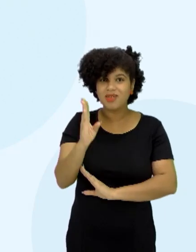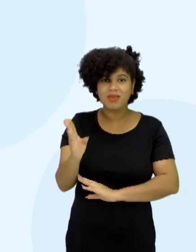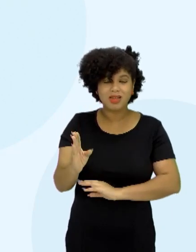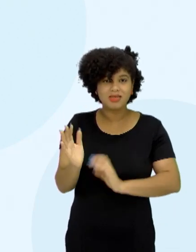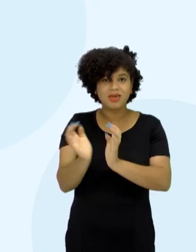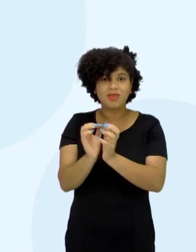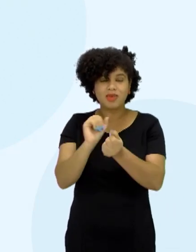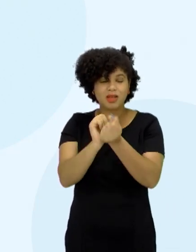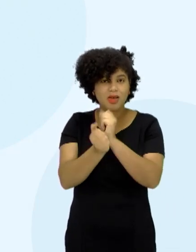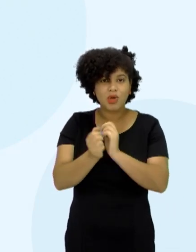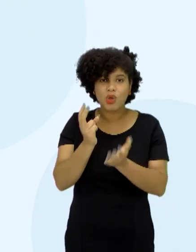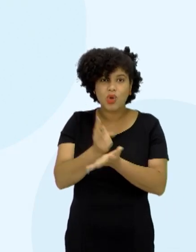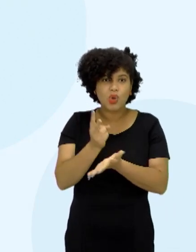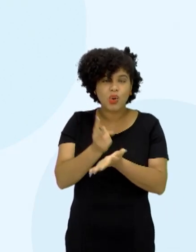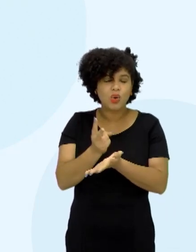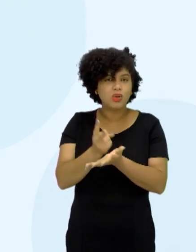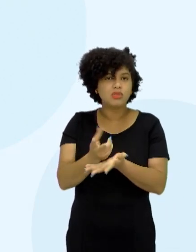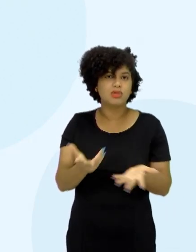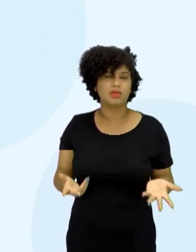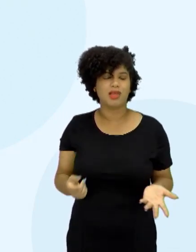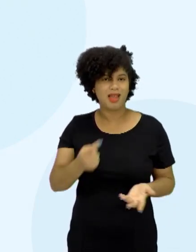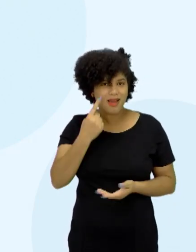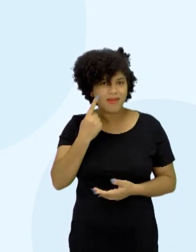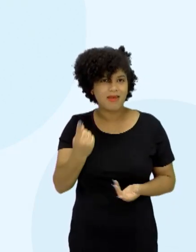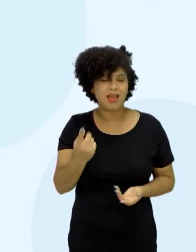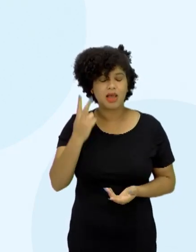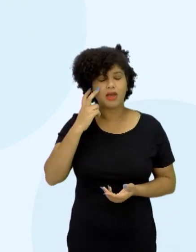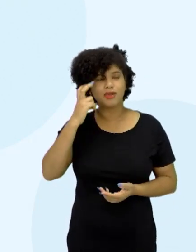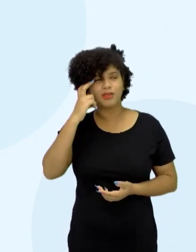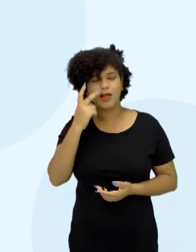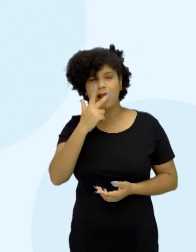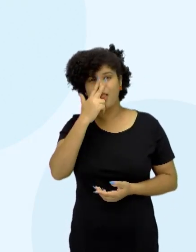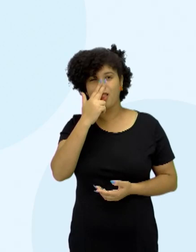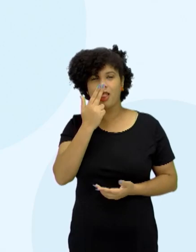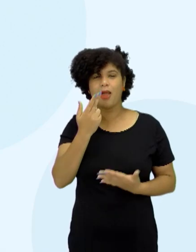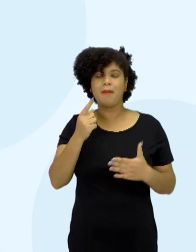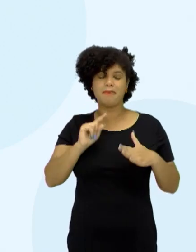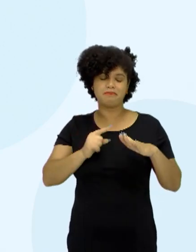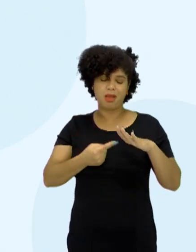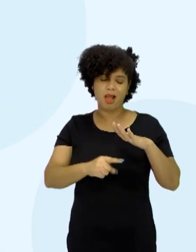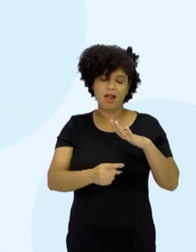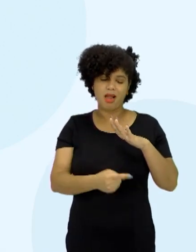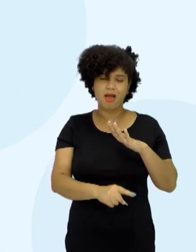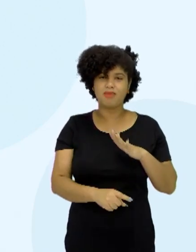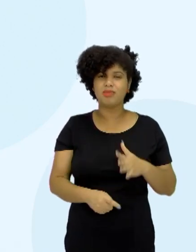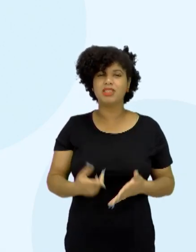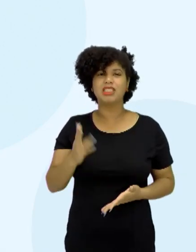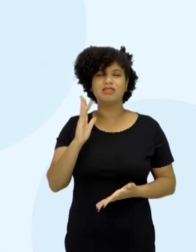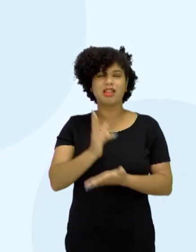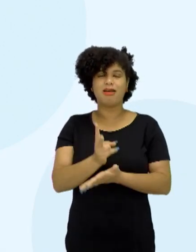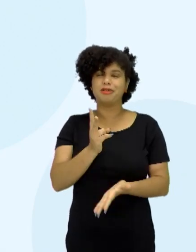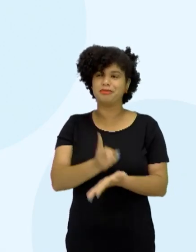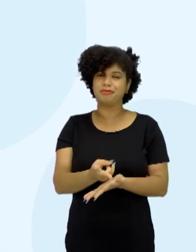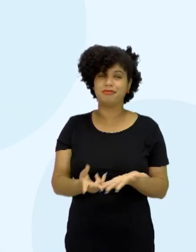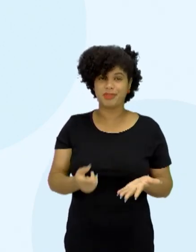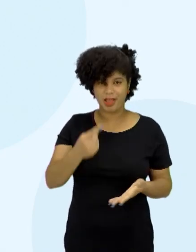Então, culturalmente, estava profundamente enraizado. Os donos de escravos viraram escravos